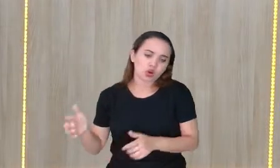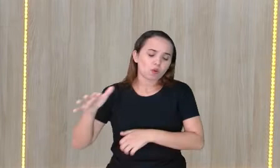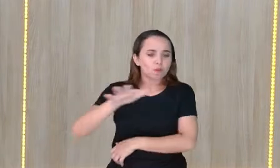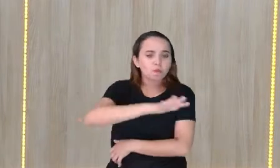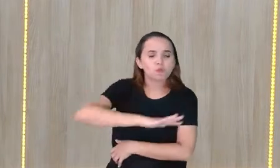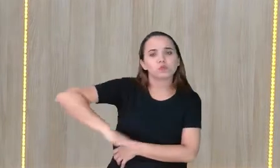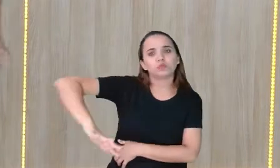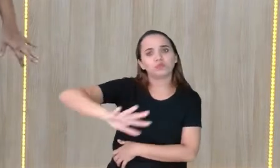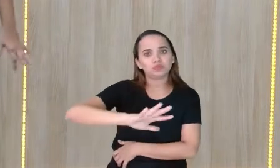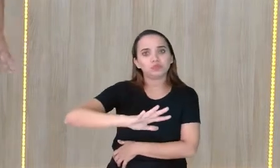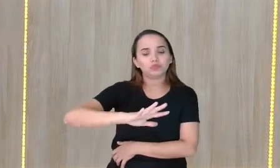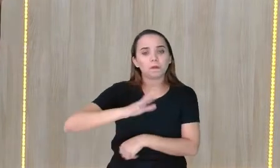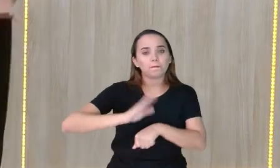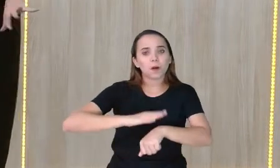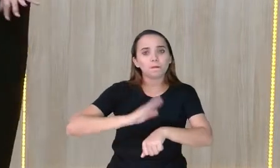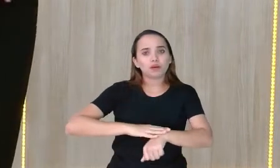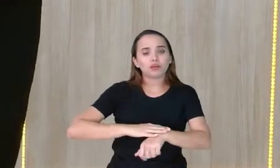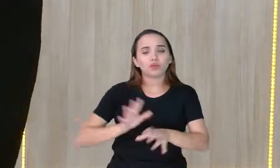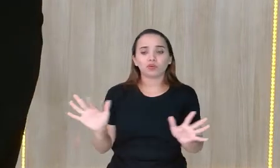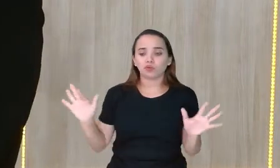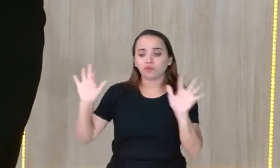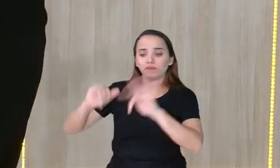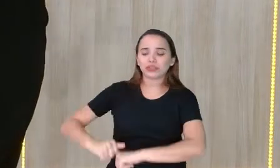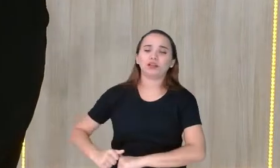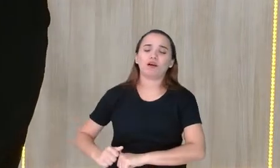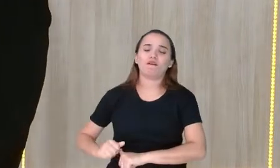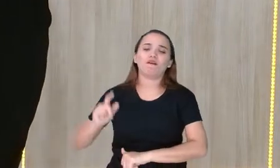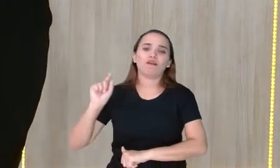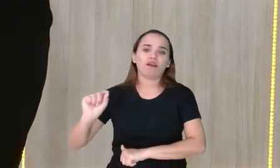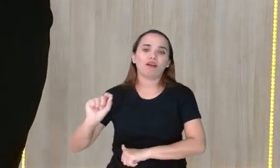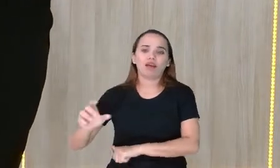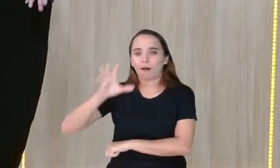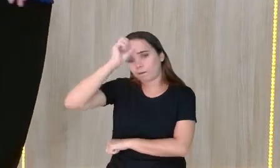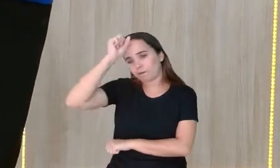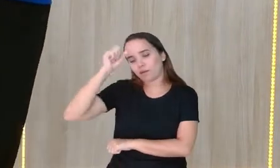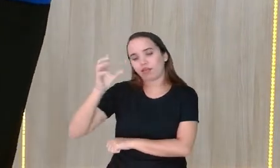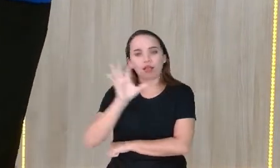aprendizagem, né? E um desfecho de que a única coisa que aprendeu foi o verbo amar.